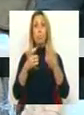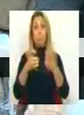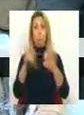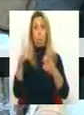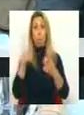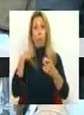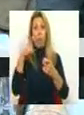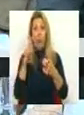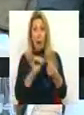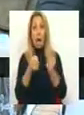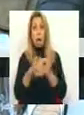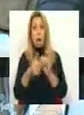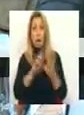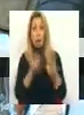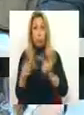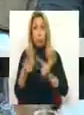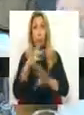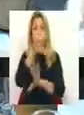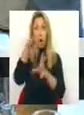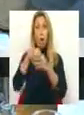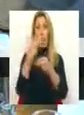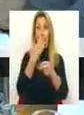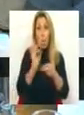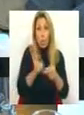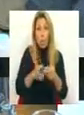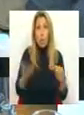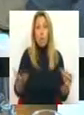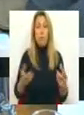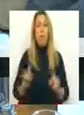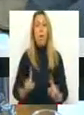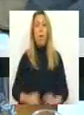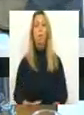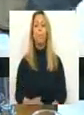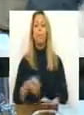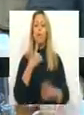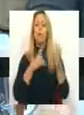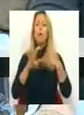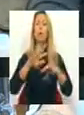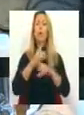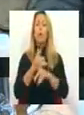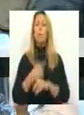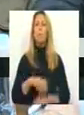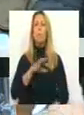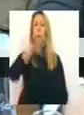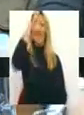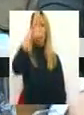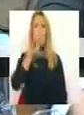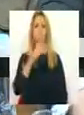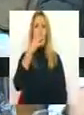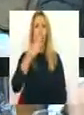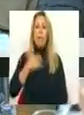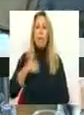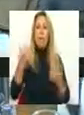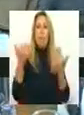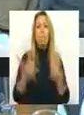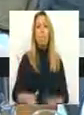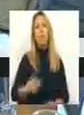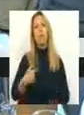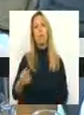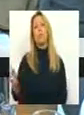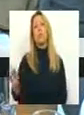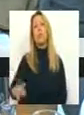estudantes. Aproveito também para fazer uma outra pergunta. O Sr. Ministro tem falhado aqui todos os prazos, já invocados até